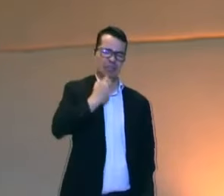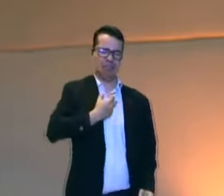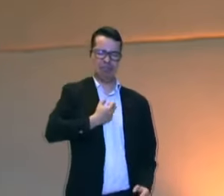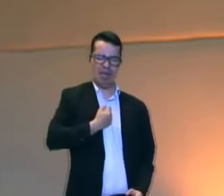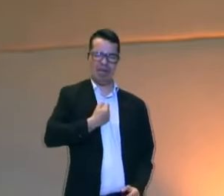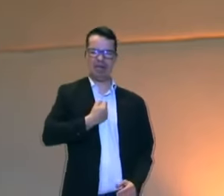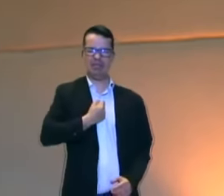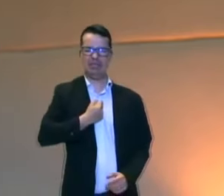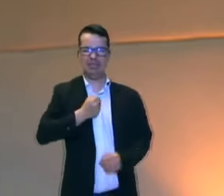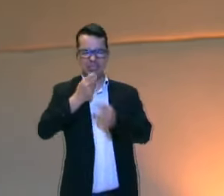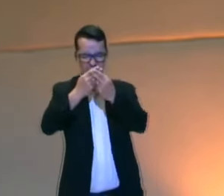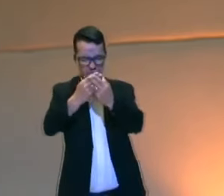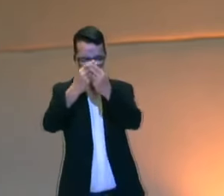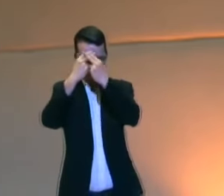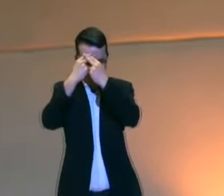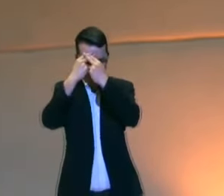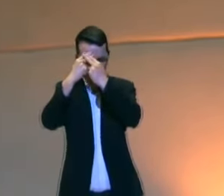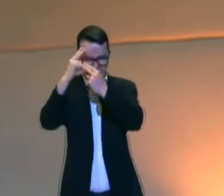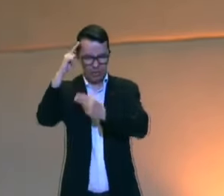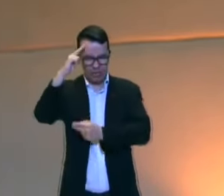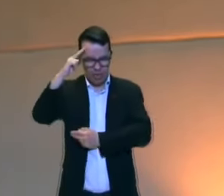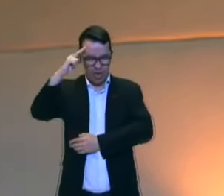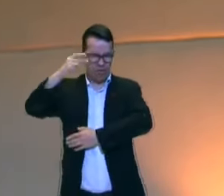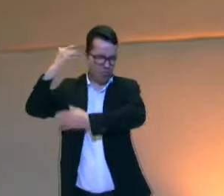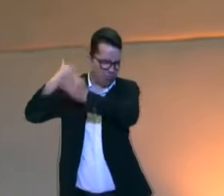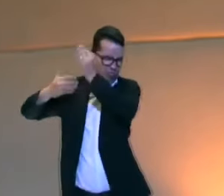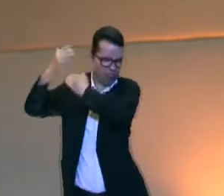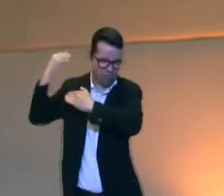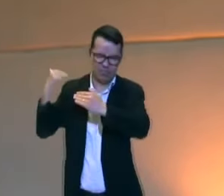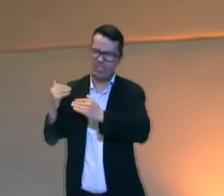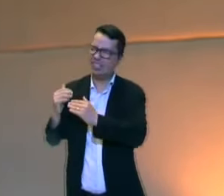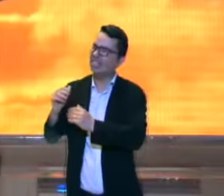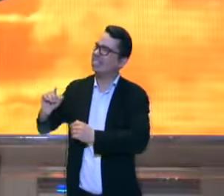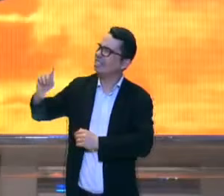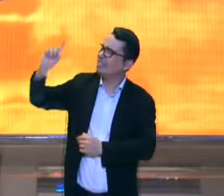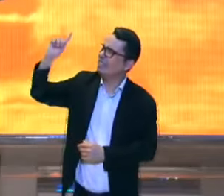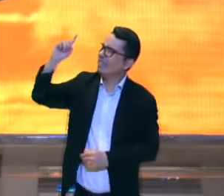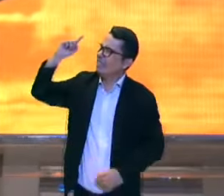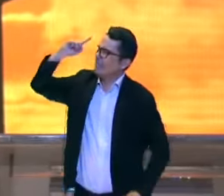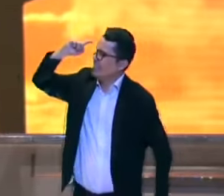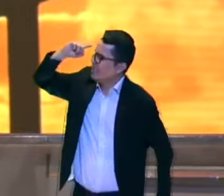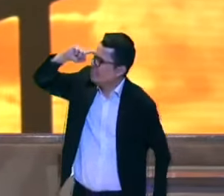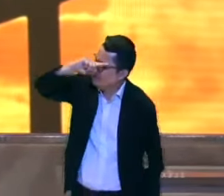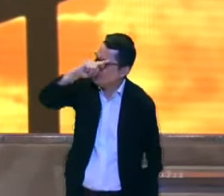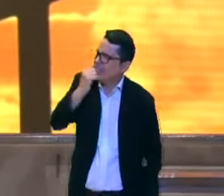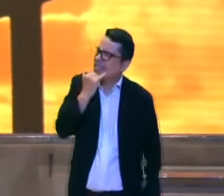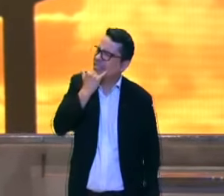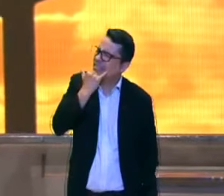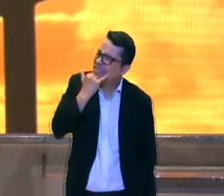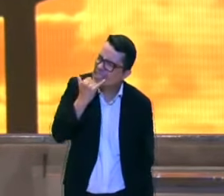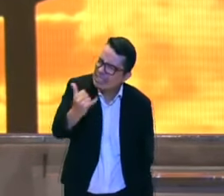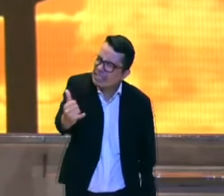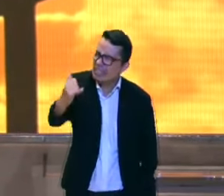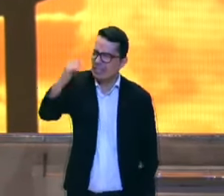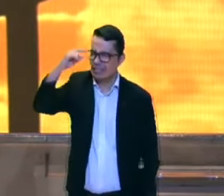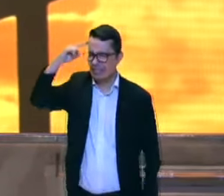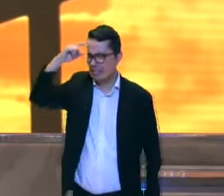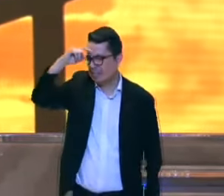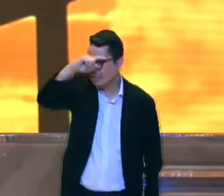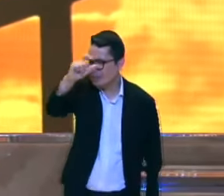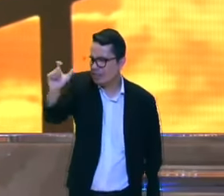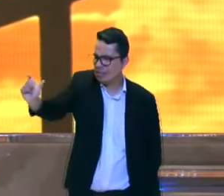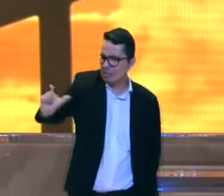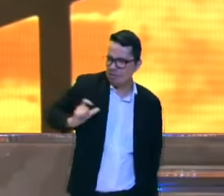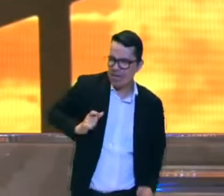Queremos perdoar como Jesus nos ensina, mas é tão difícil, Deus. É tão difícil lidar com a